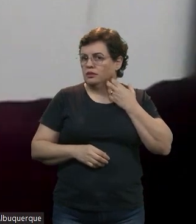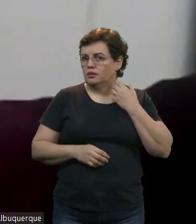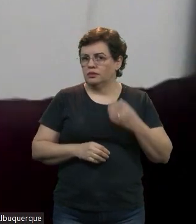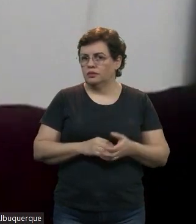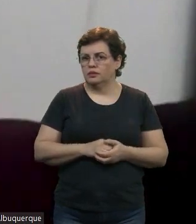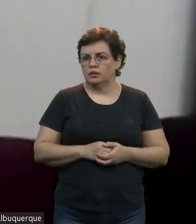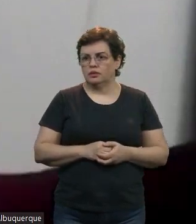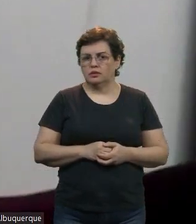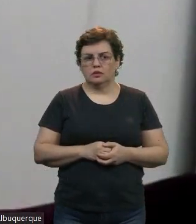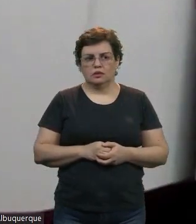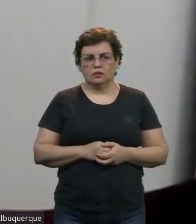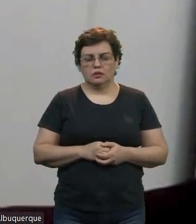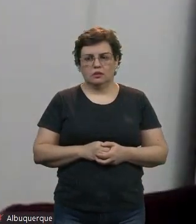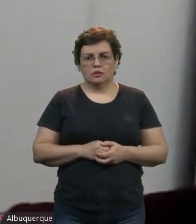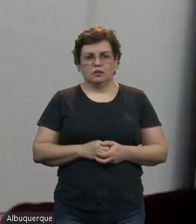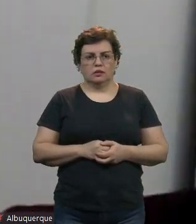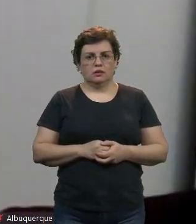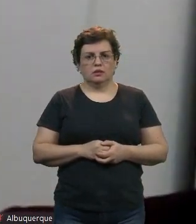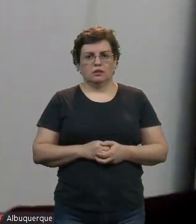deles.